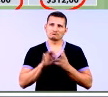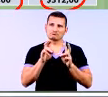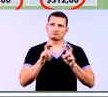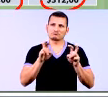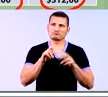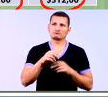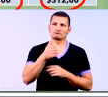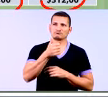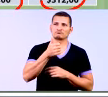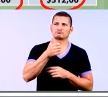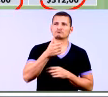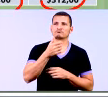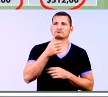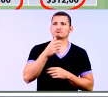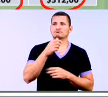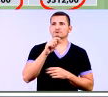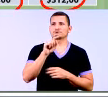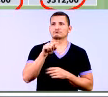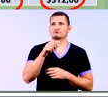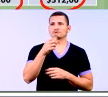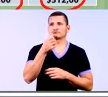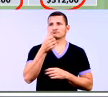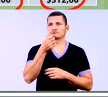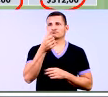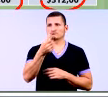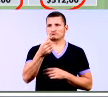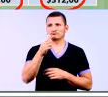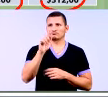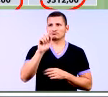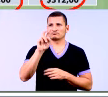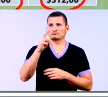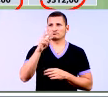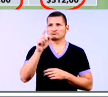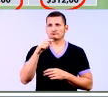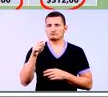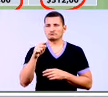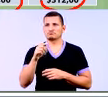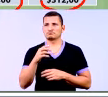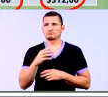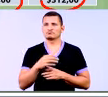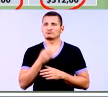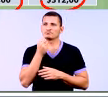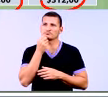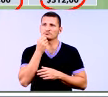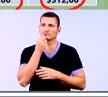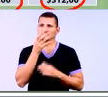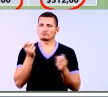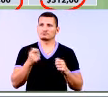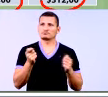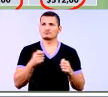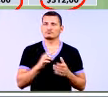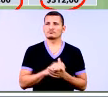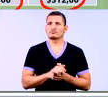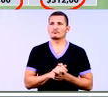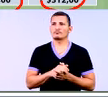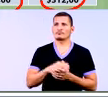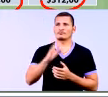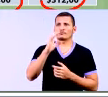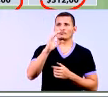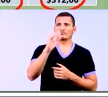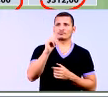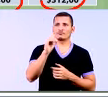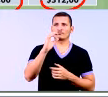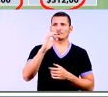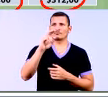1,6 GHz de clock é mais que suficiente para digitar em qualquer editor de texto. Da mesma forma que memória cache de